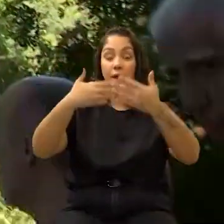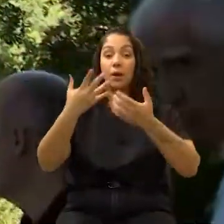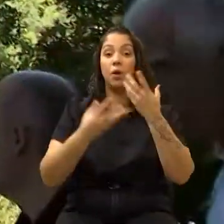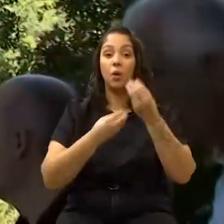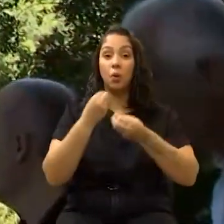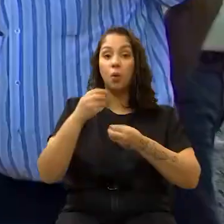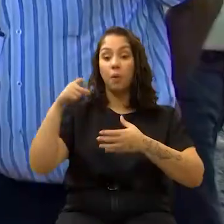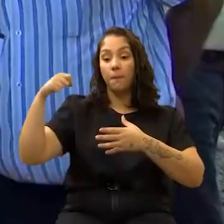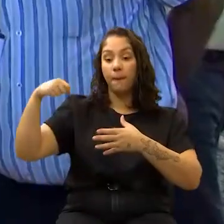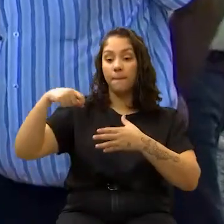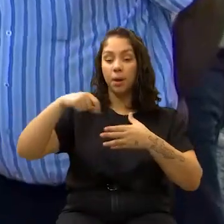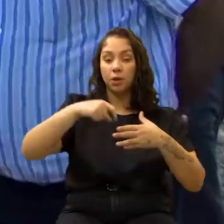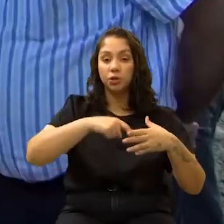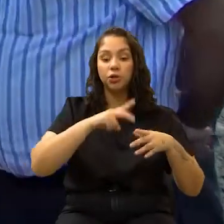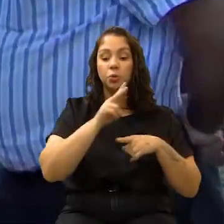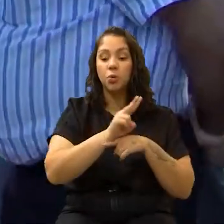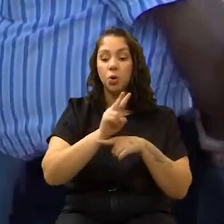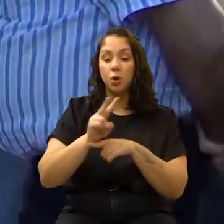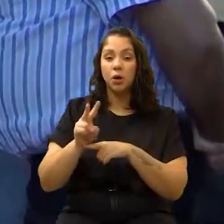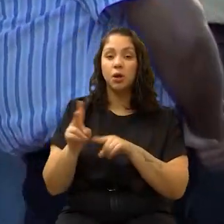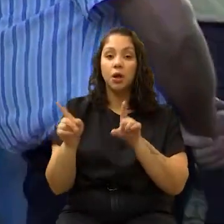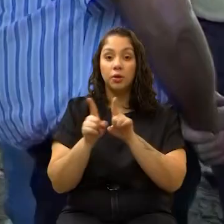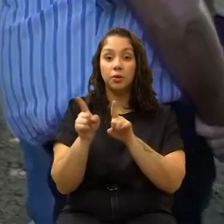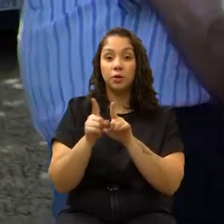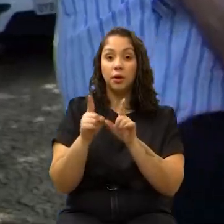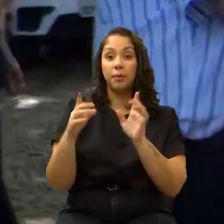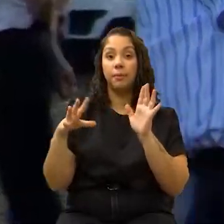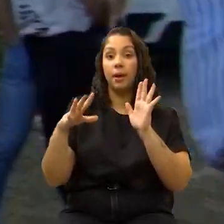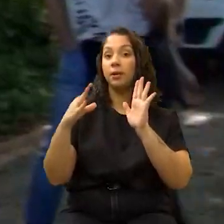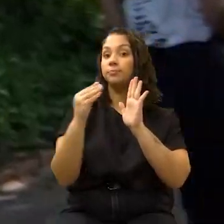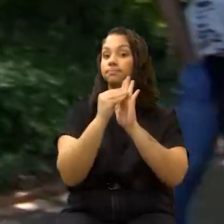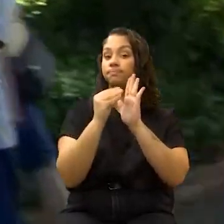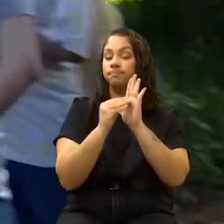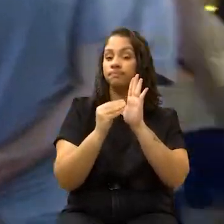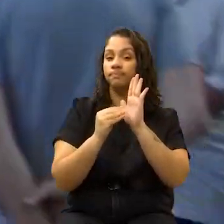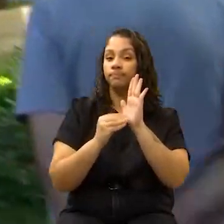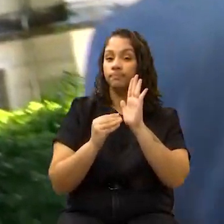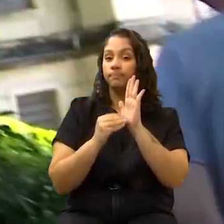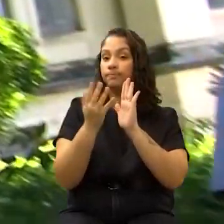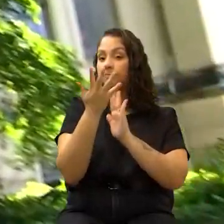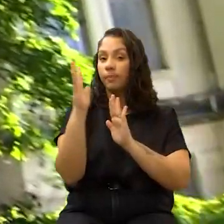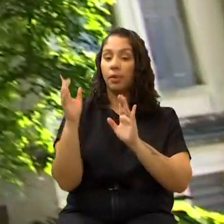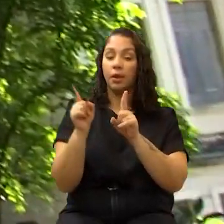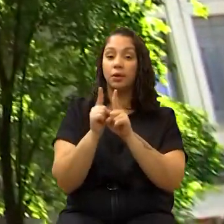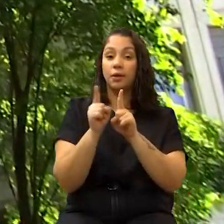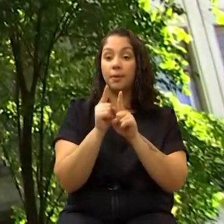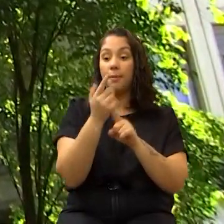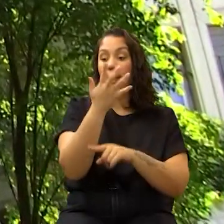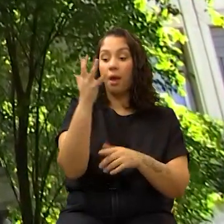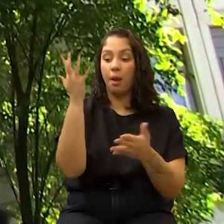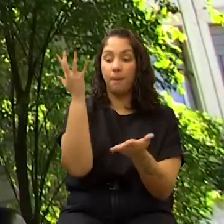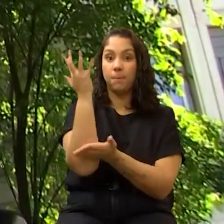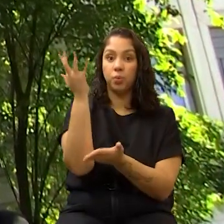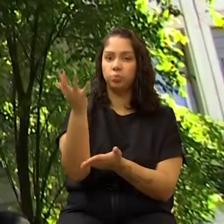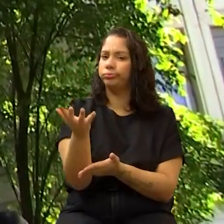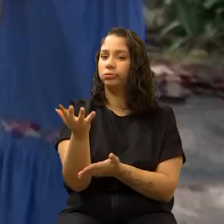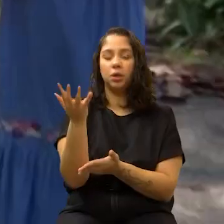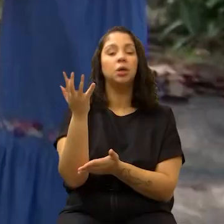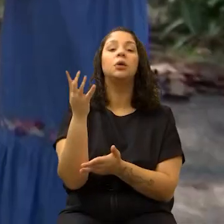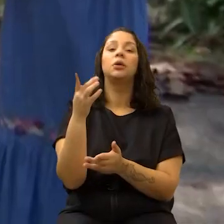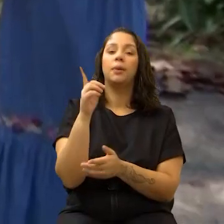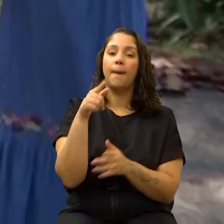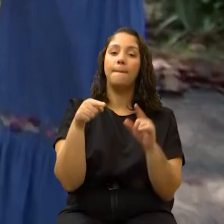levantamento de procedimentos de plantio, manutenção, cuidado, inventário de espécies, poda e extração de árvores de